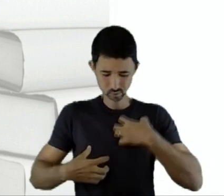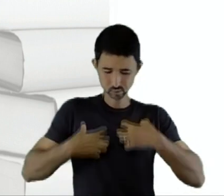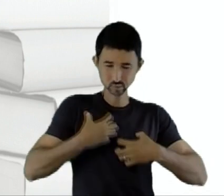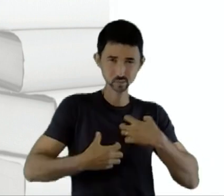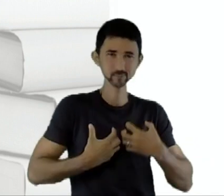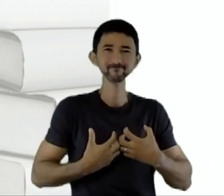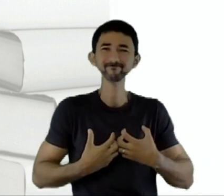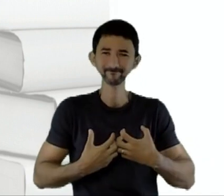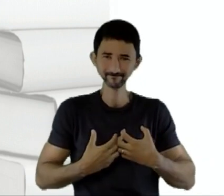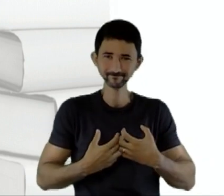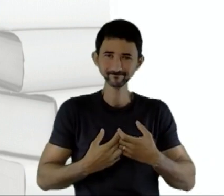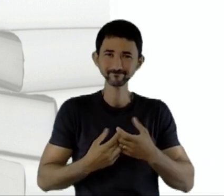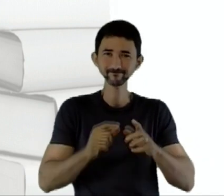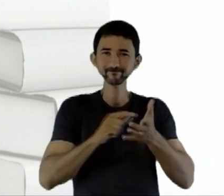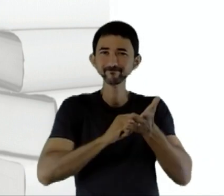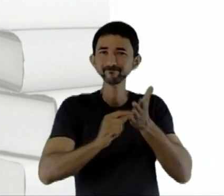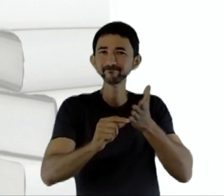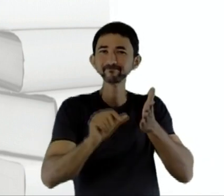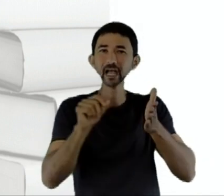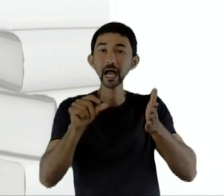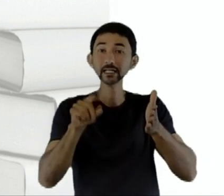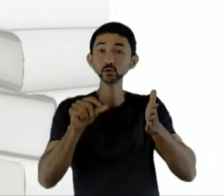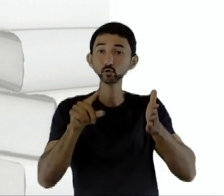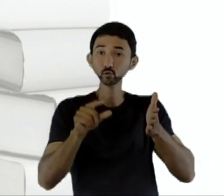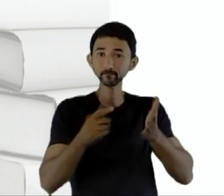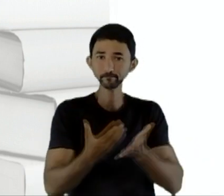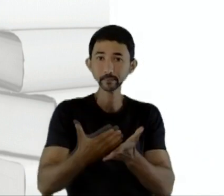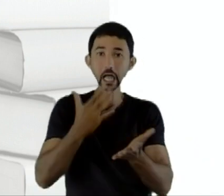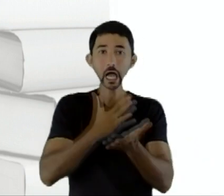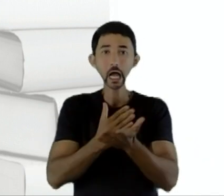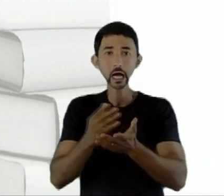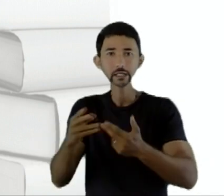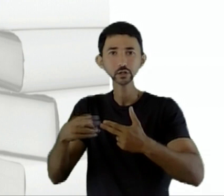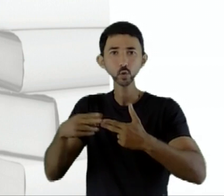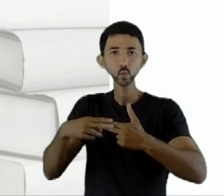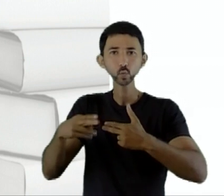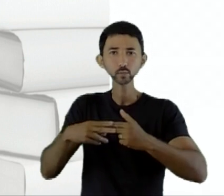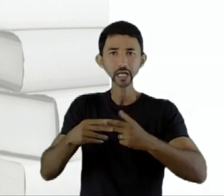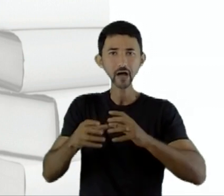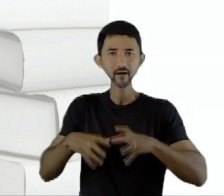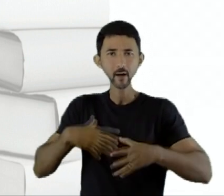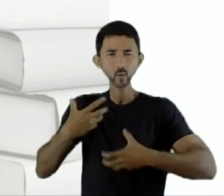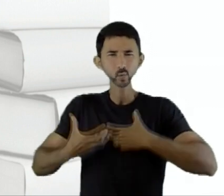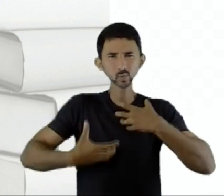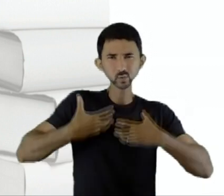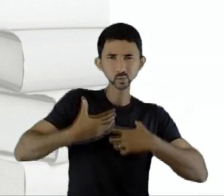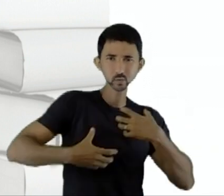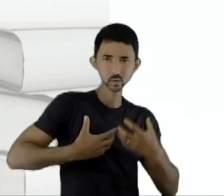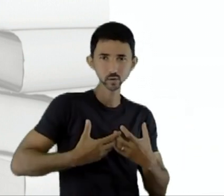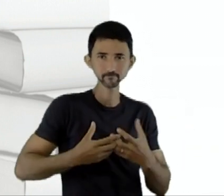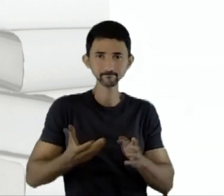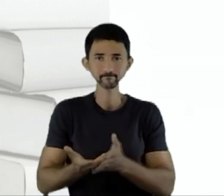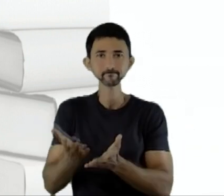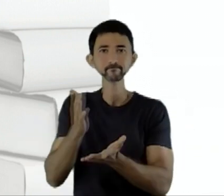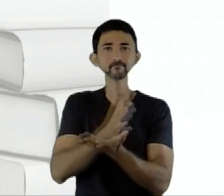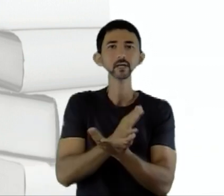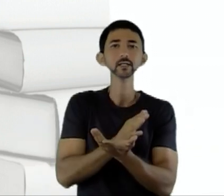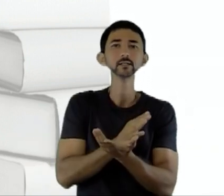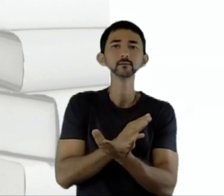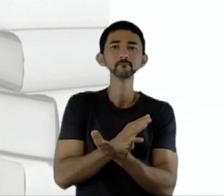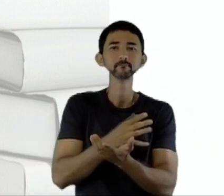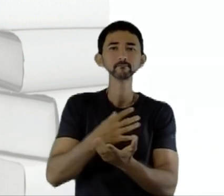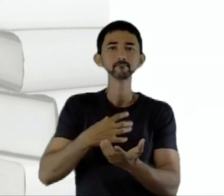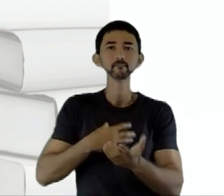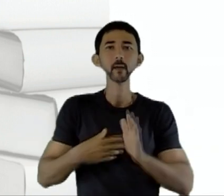destacadinho em azul. Percebe que antes da expressão agentes inflamatórios veio essa aqui,